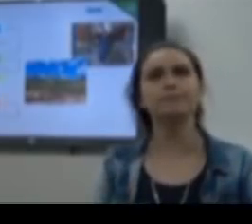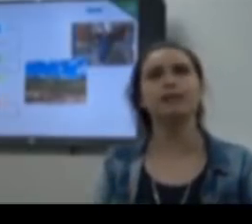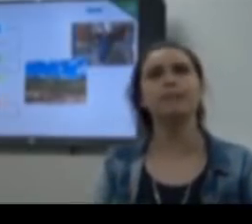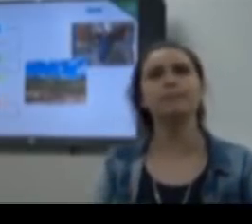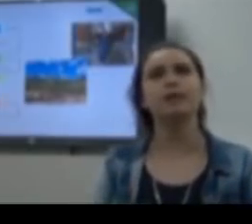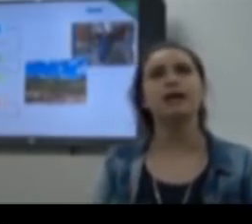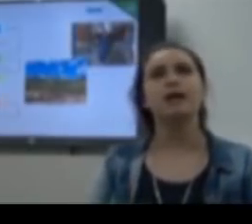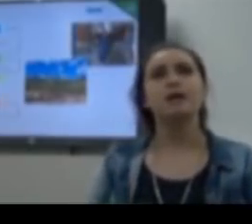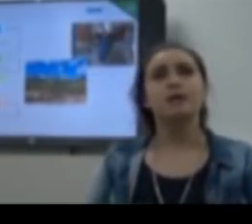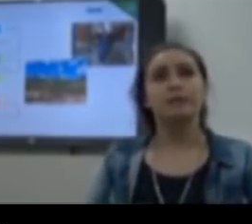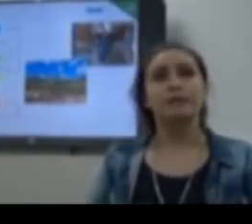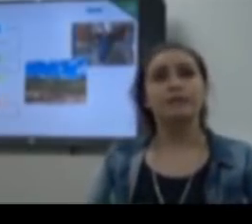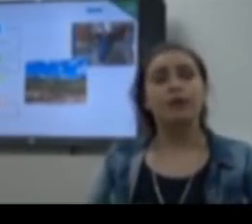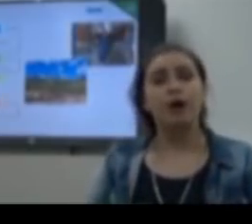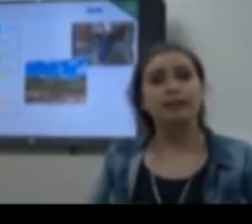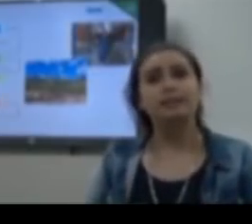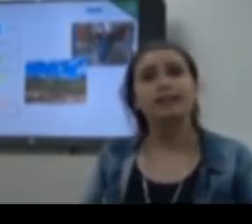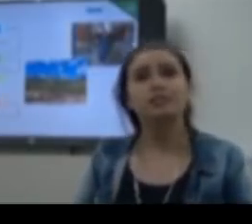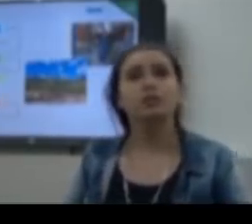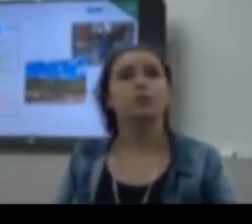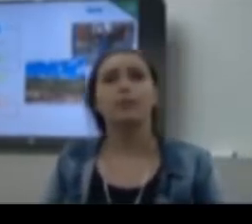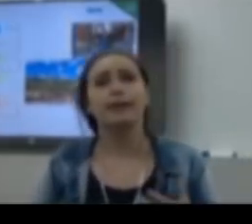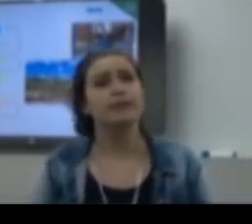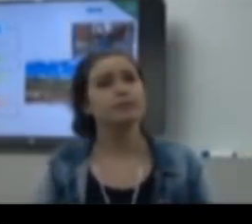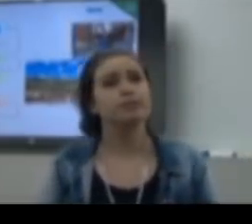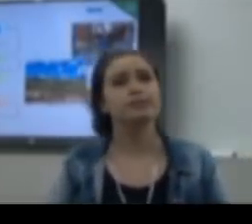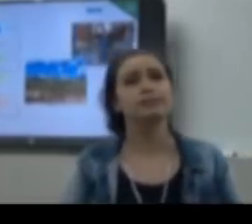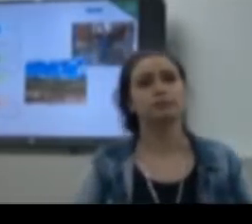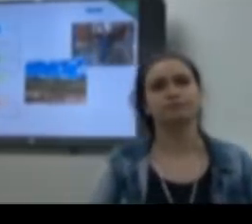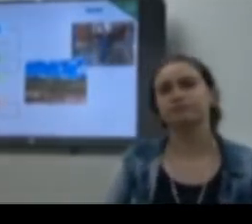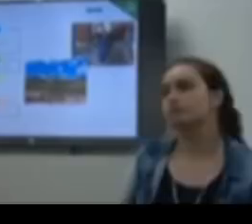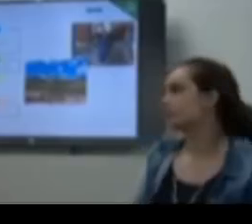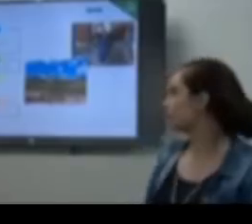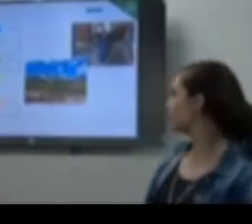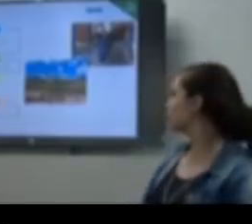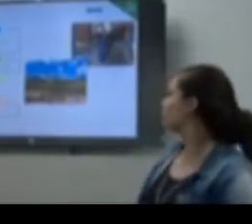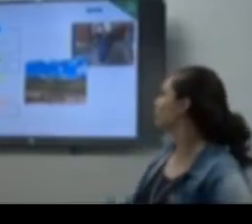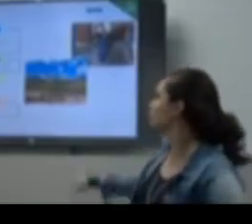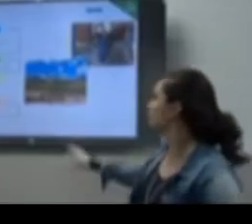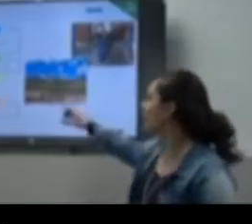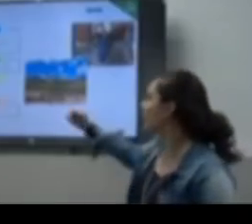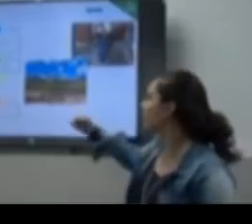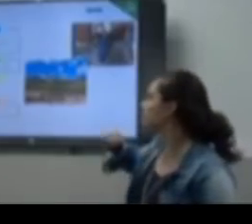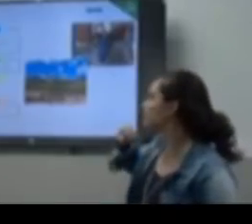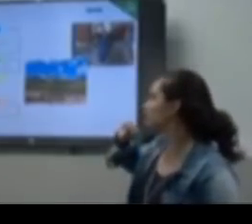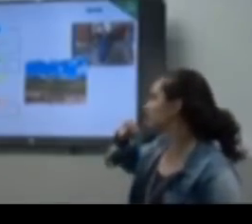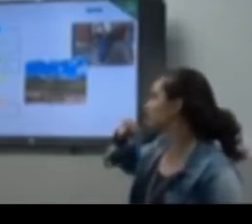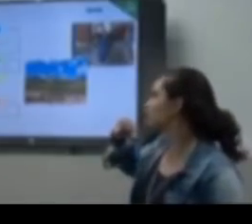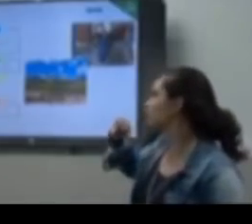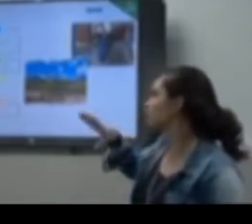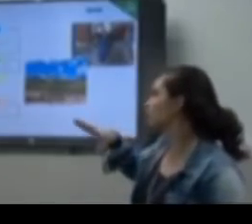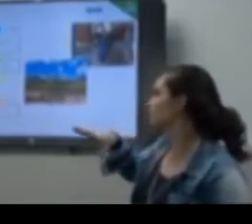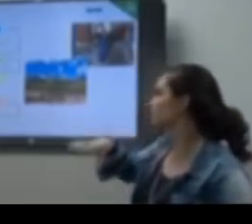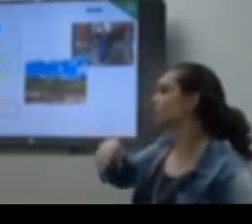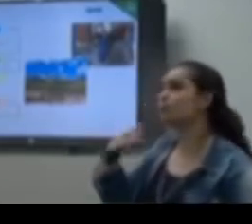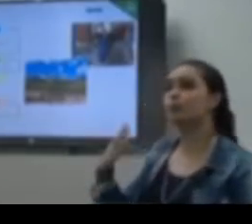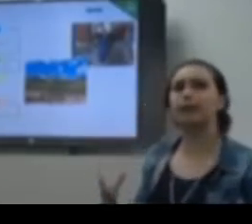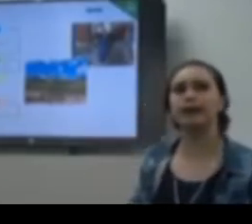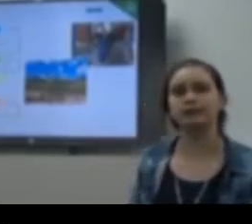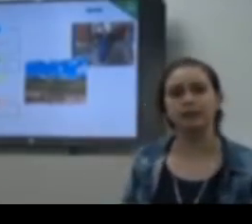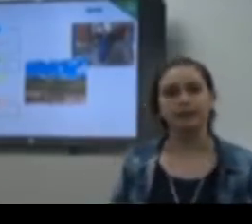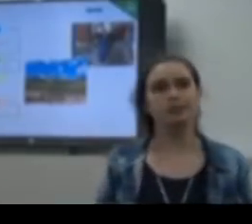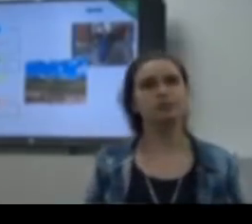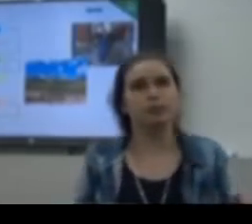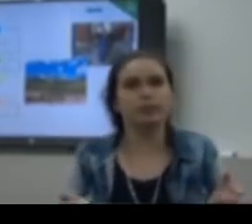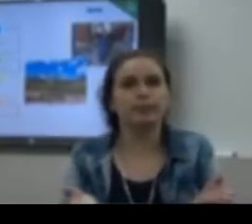aí também, tá? Flora dessa região, como é que é a vegetação? A gente encontra cactos, vegetação com tronco